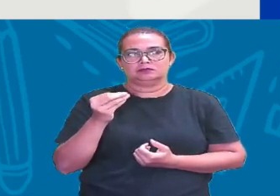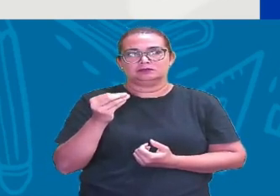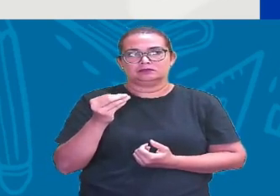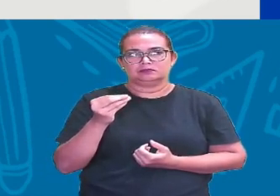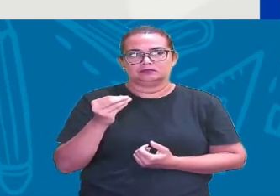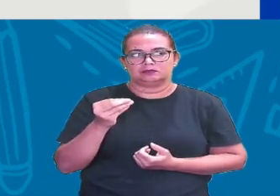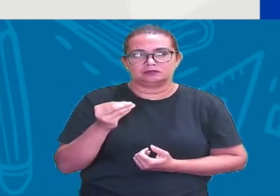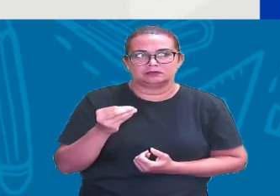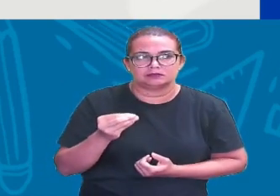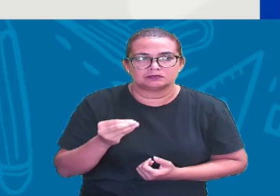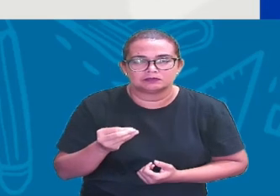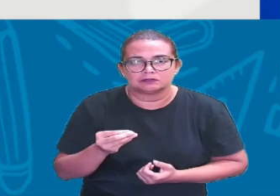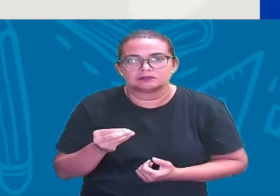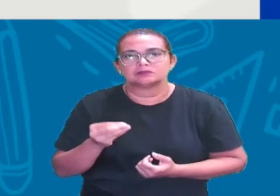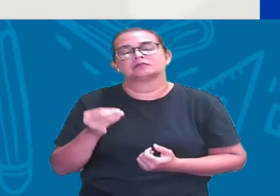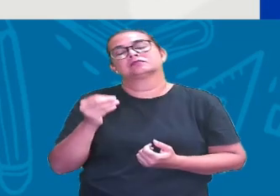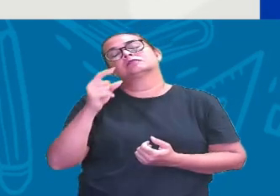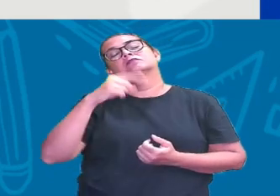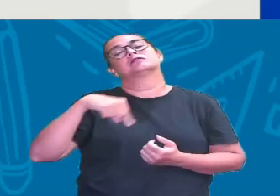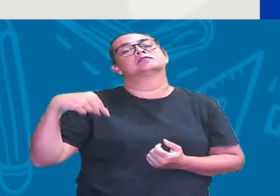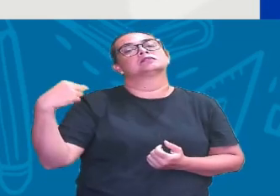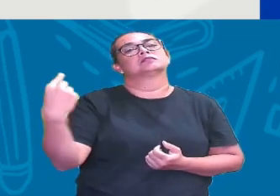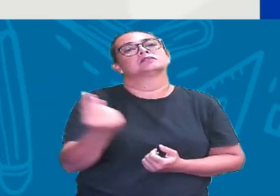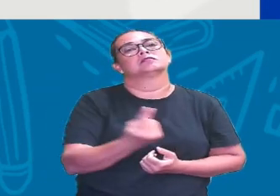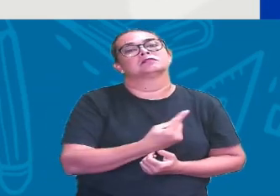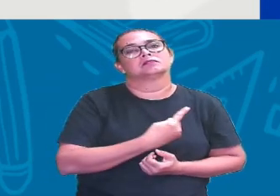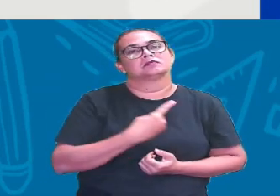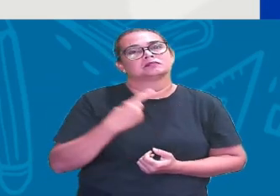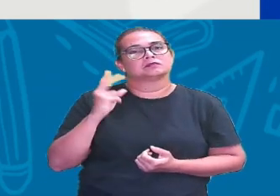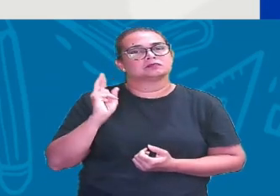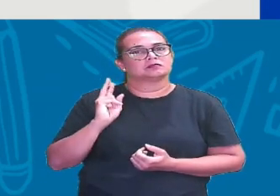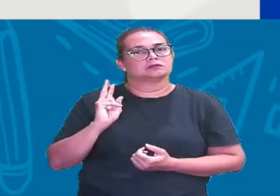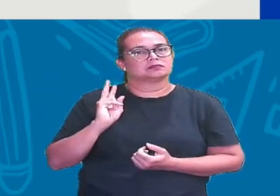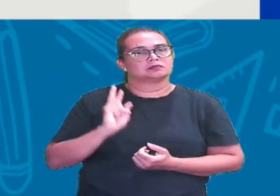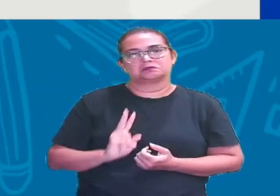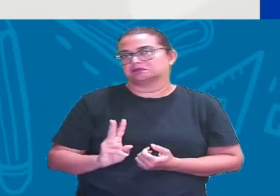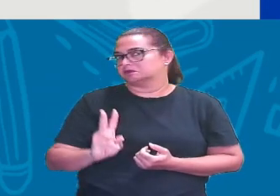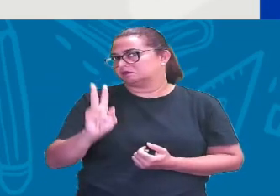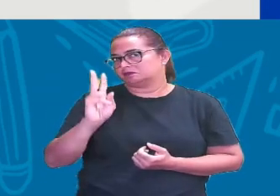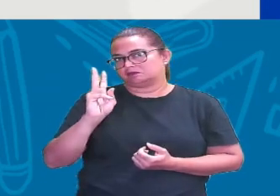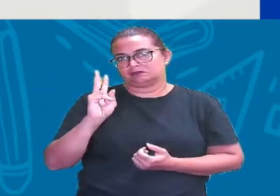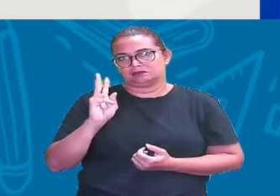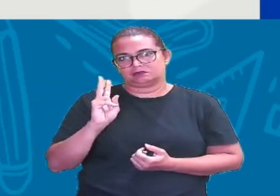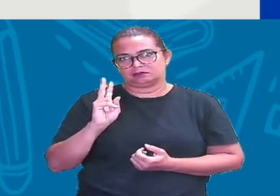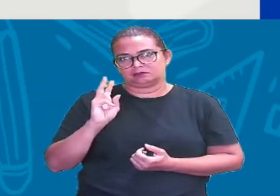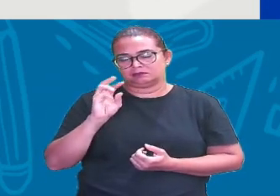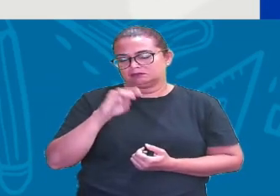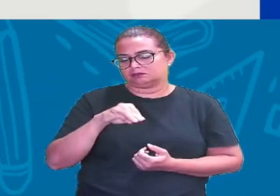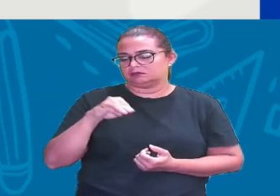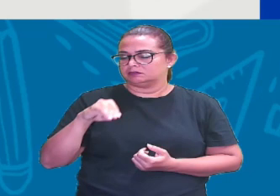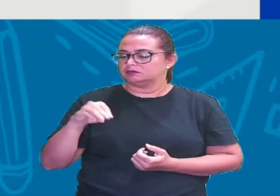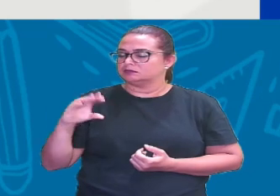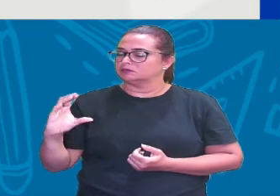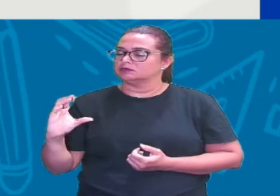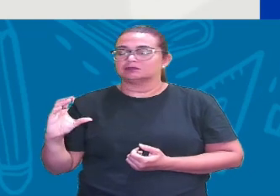ficou, coincidentemente, usamos aqui, ó, os mesmos valores do MMC.